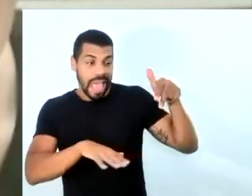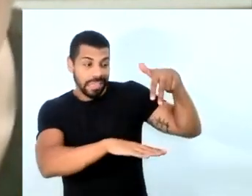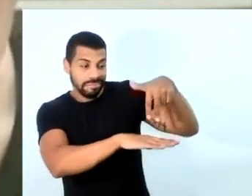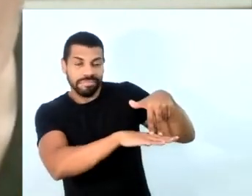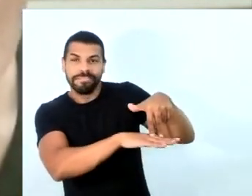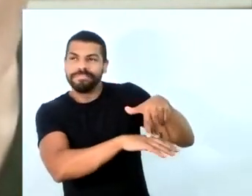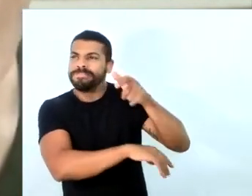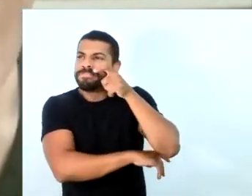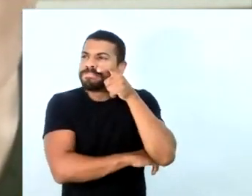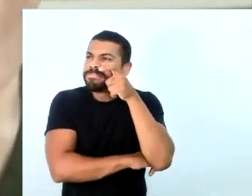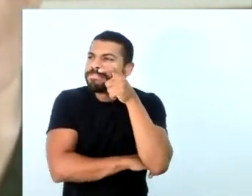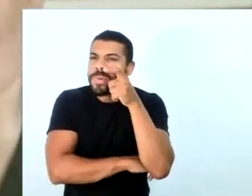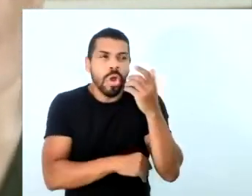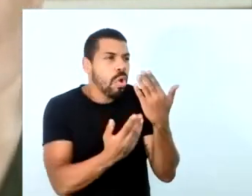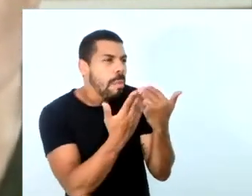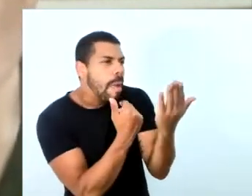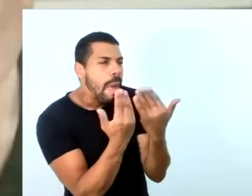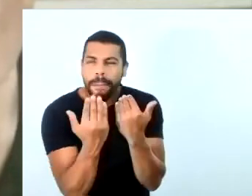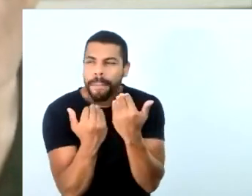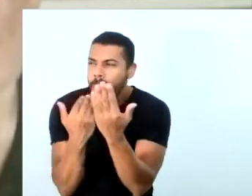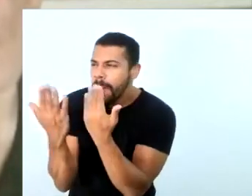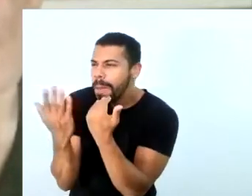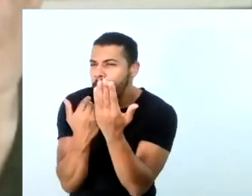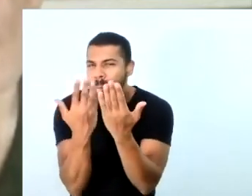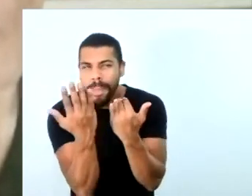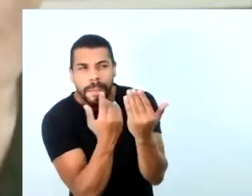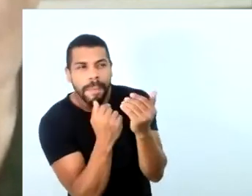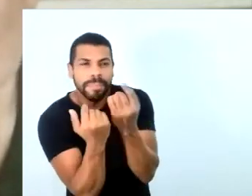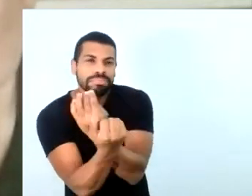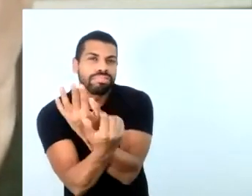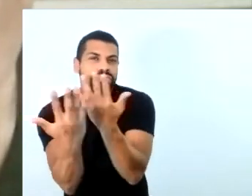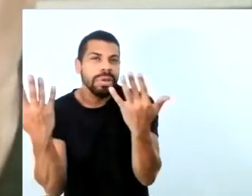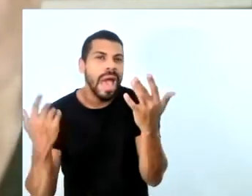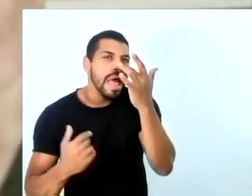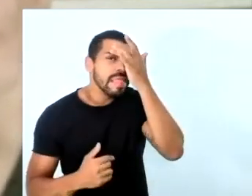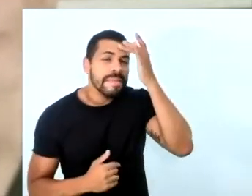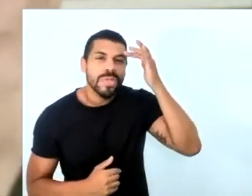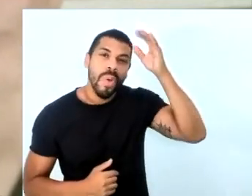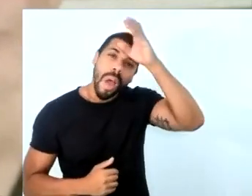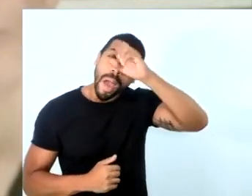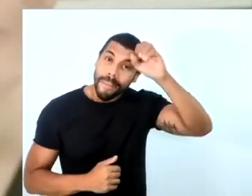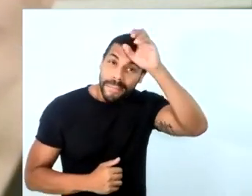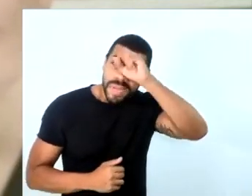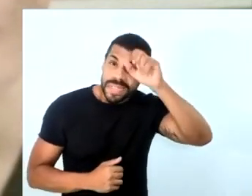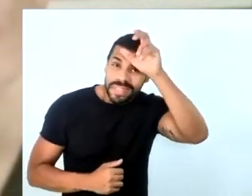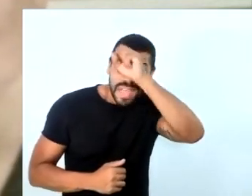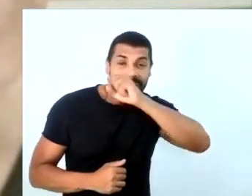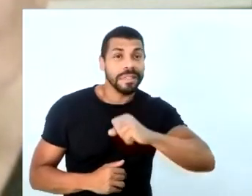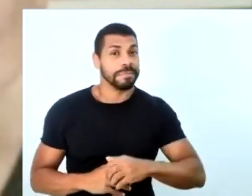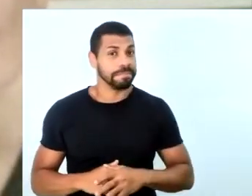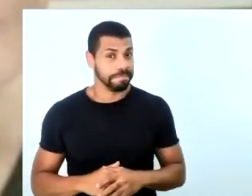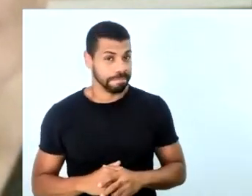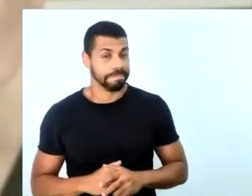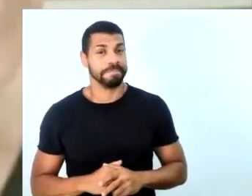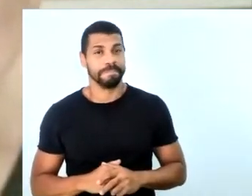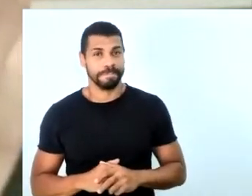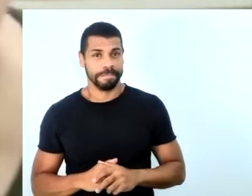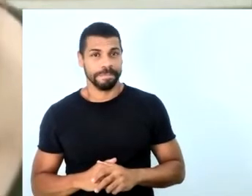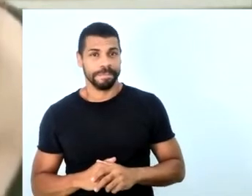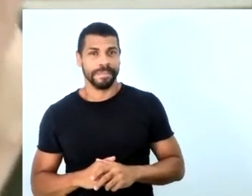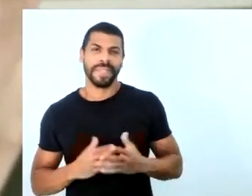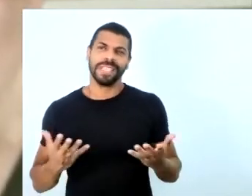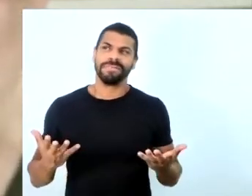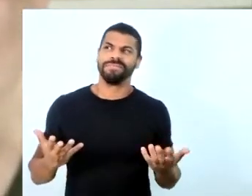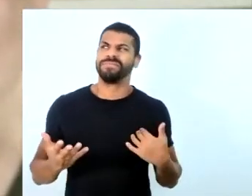que eu troco, é um lugar que eu converso, é um lugar que eu falo, é um lugar que eu tenho ideias, é um lugar de aprendizado. Então, não